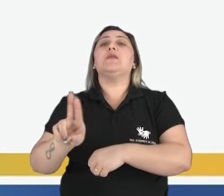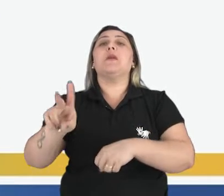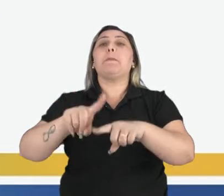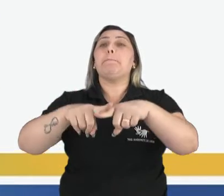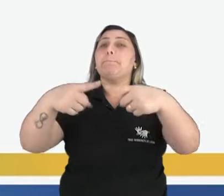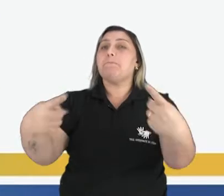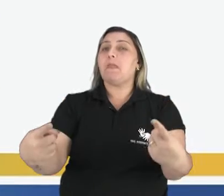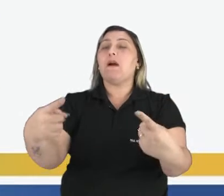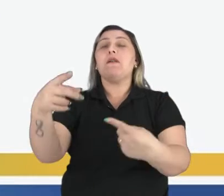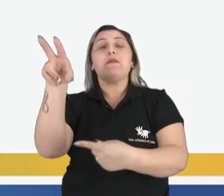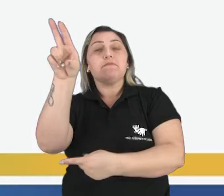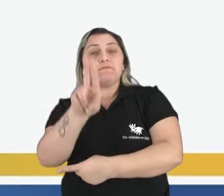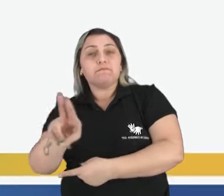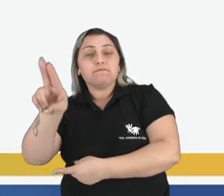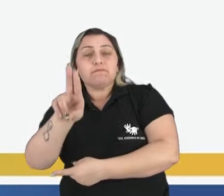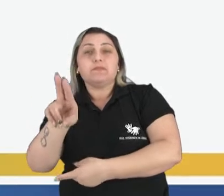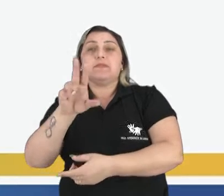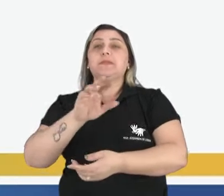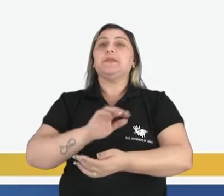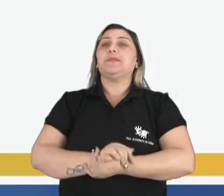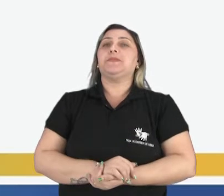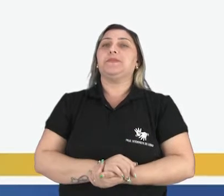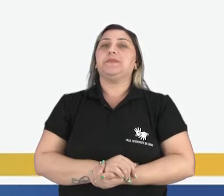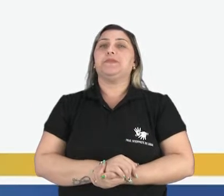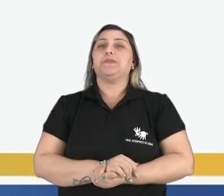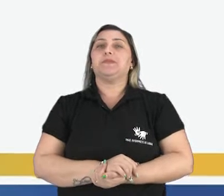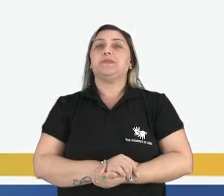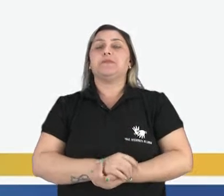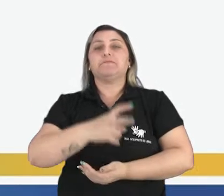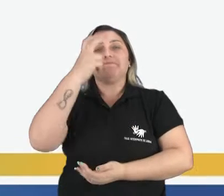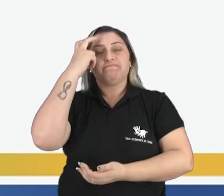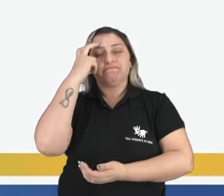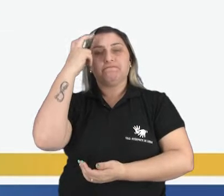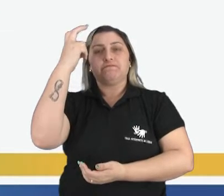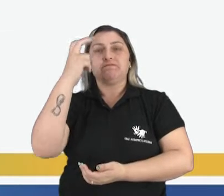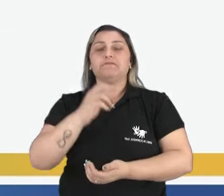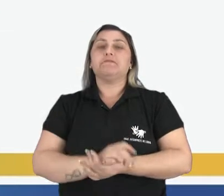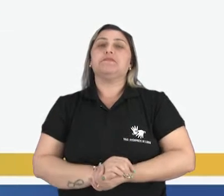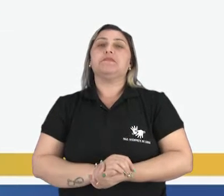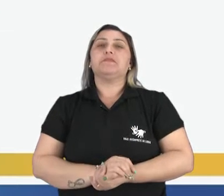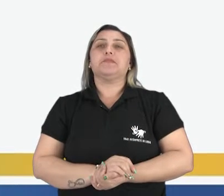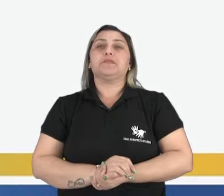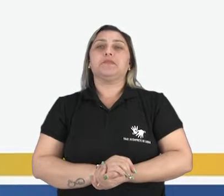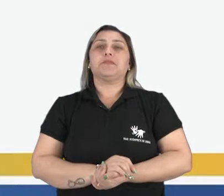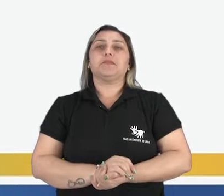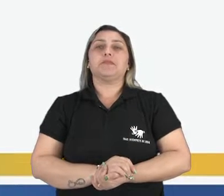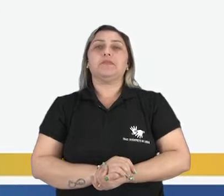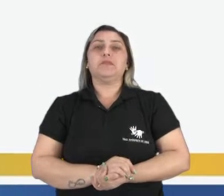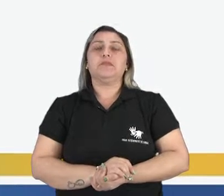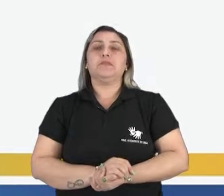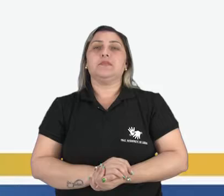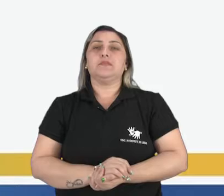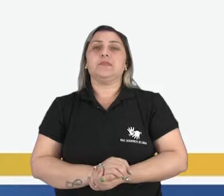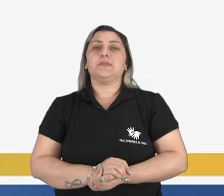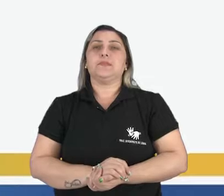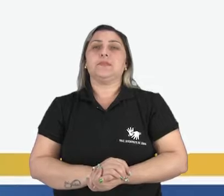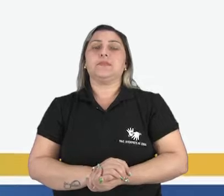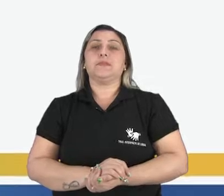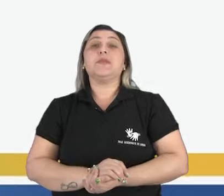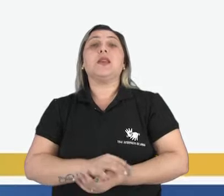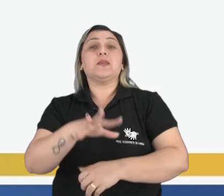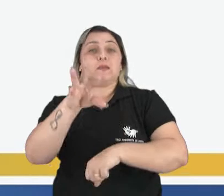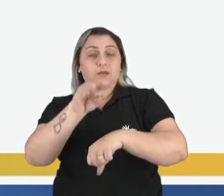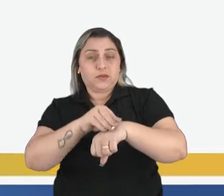universitário. Ele não tem conhecimento do senso comum, mas ele tem um conhecimento de fazer coisas assim extraordinárias que ninguém faz.